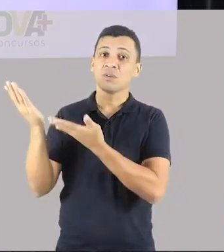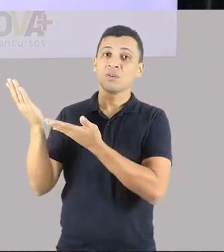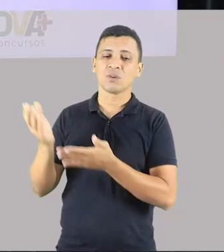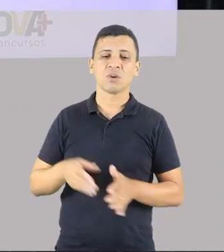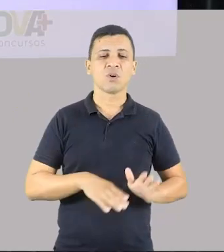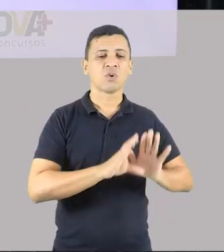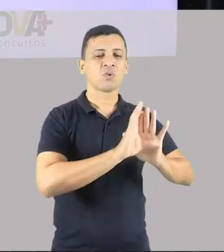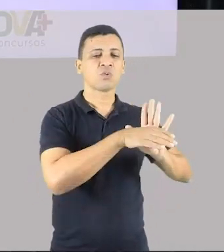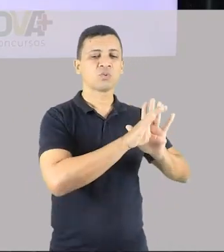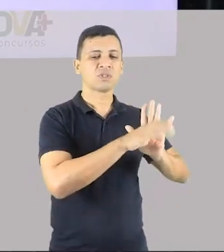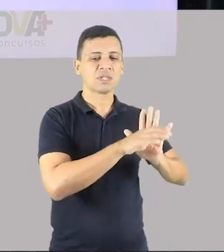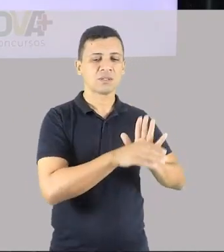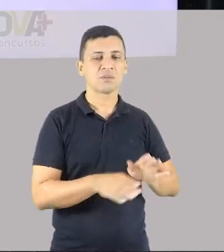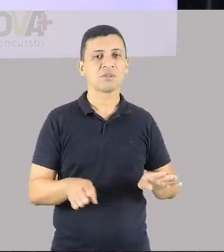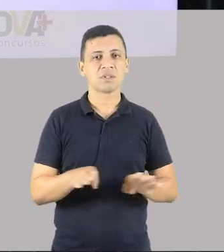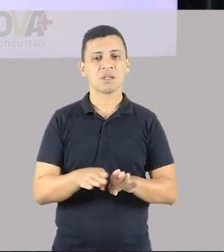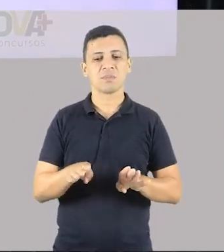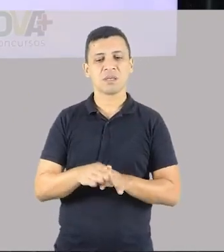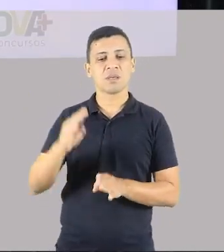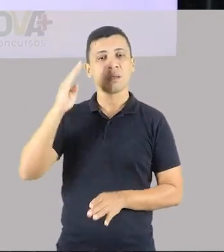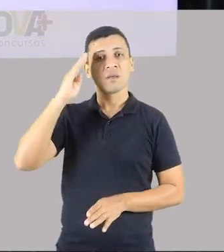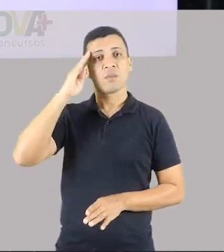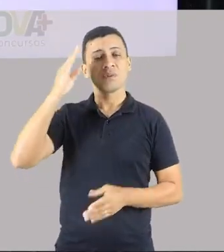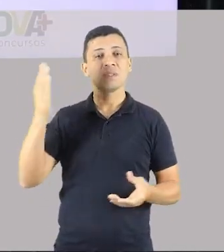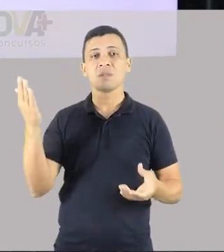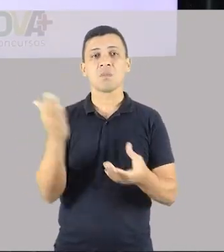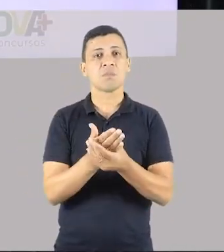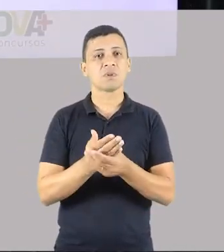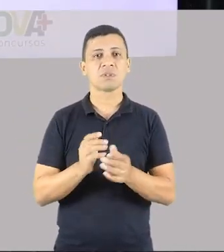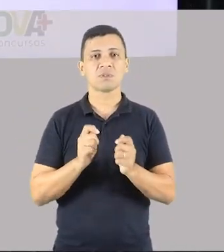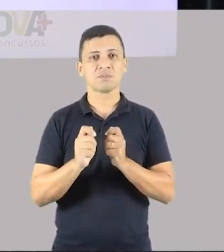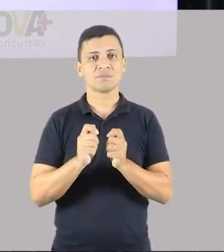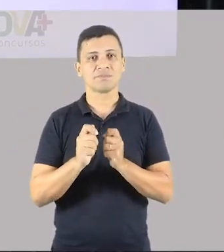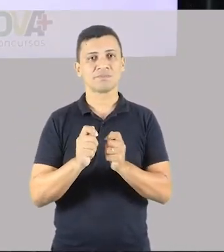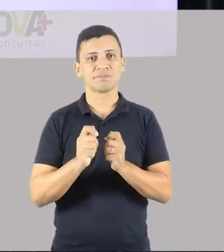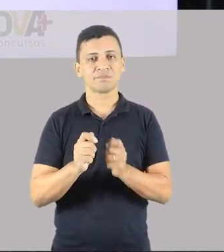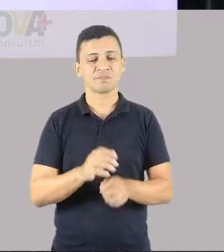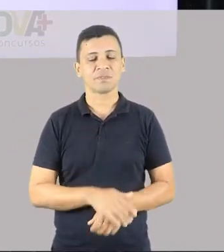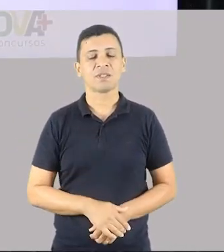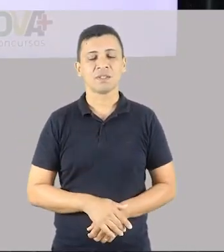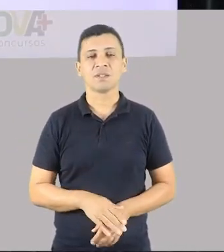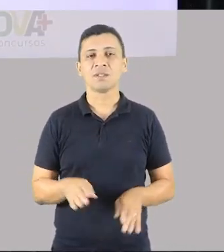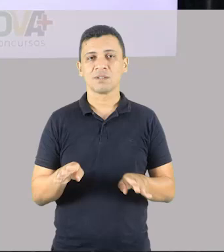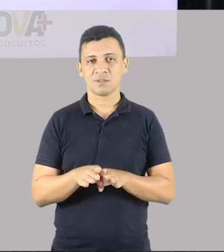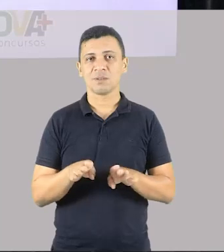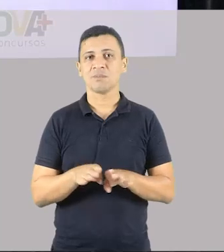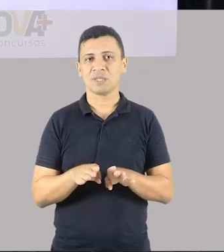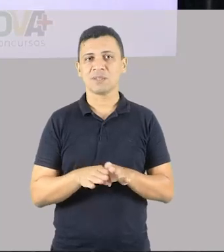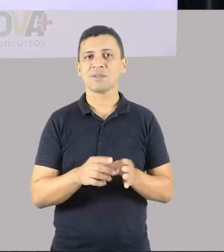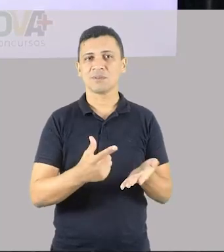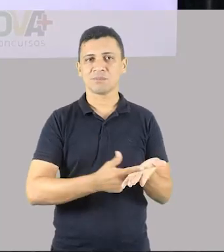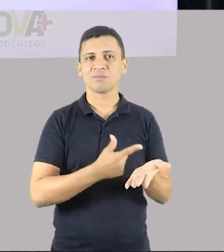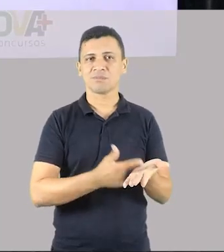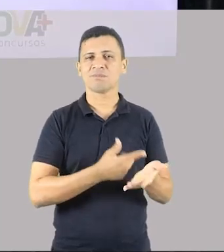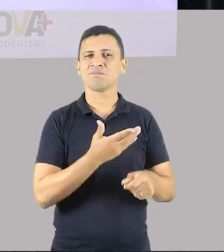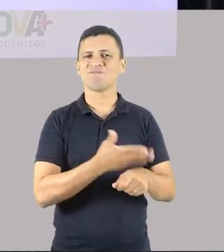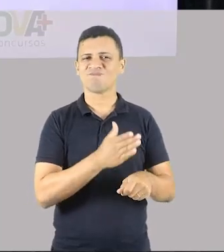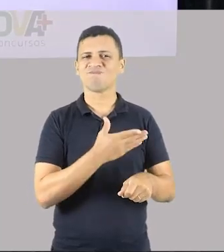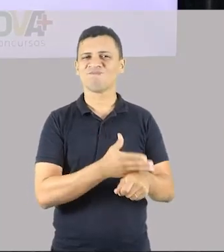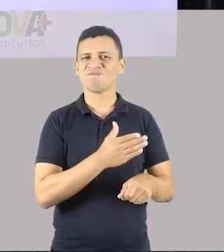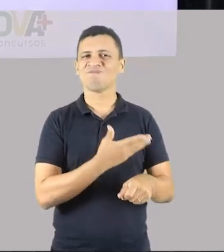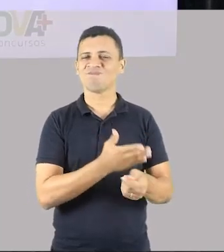o conceito e sobre os princípios do processo administrativo. Isso tem também lá na apostila para que você pratique e